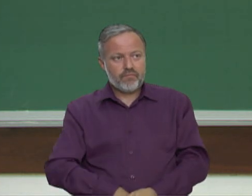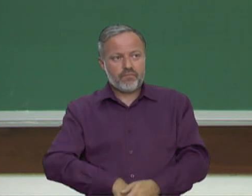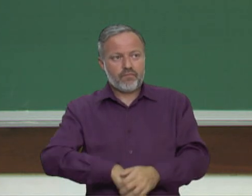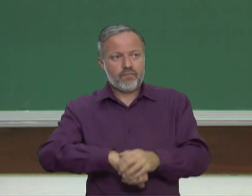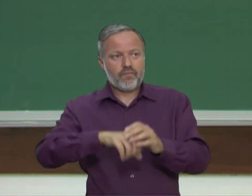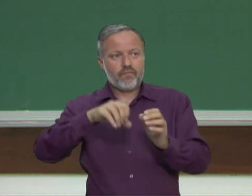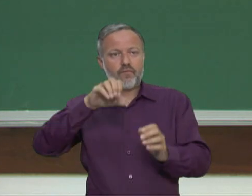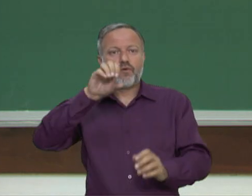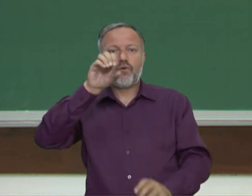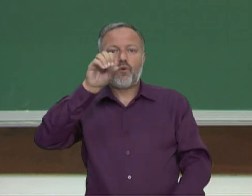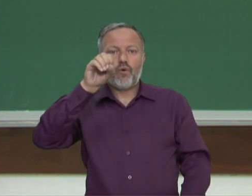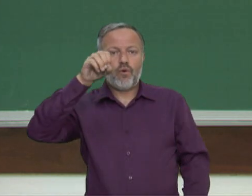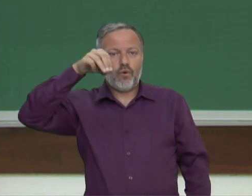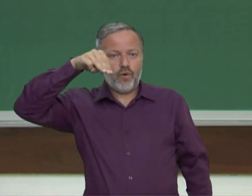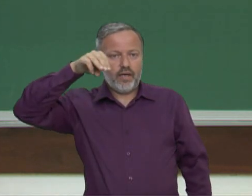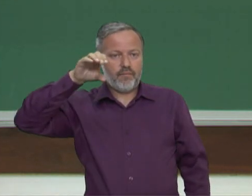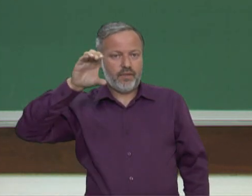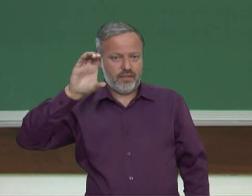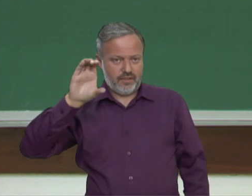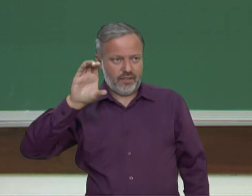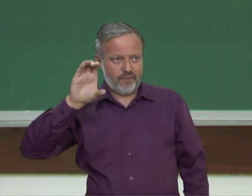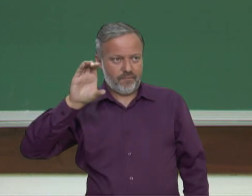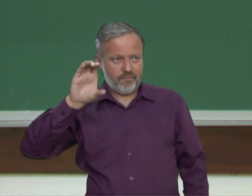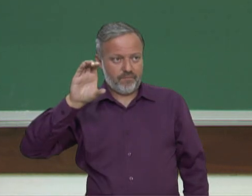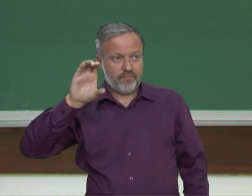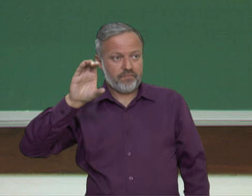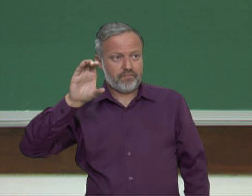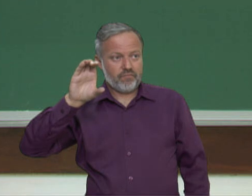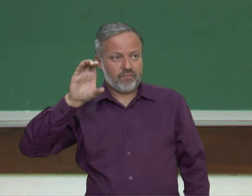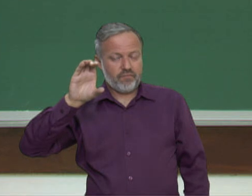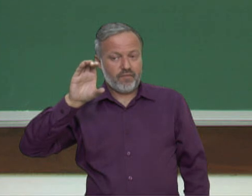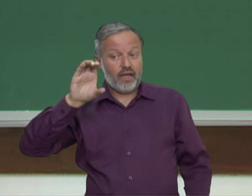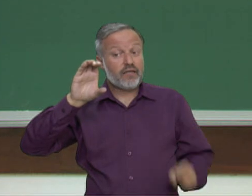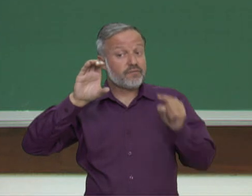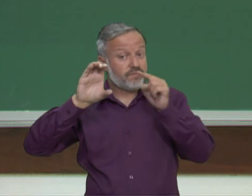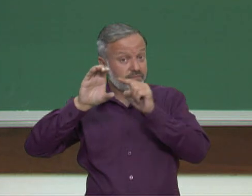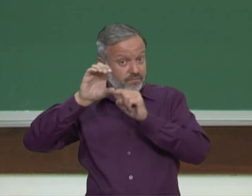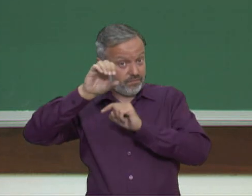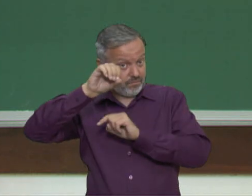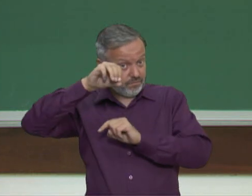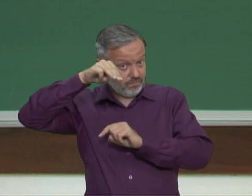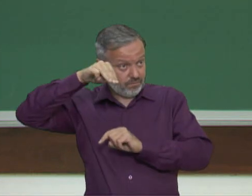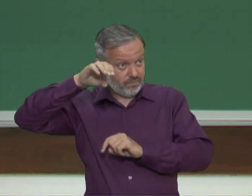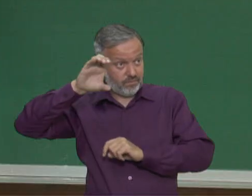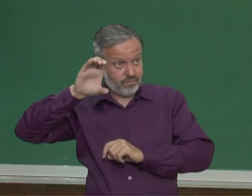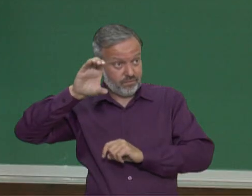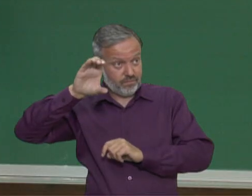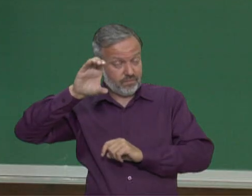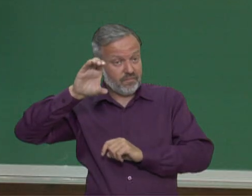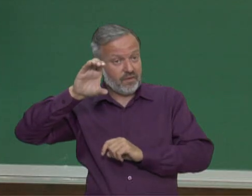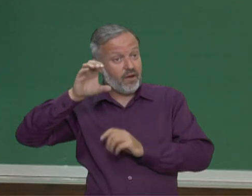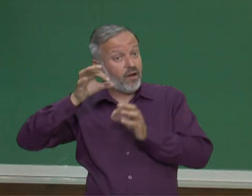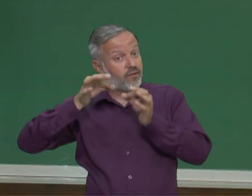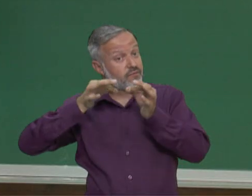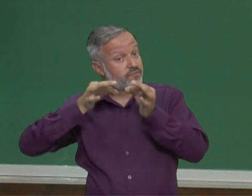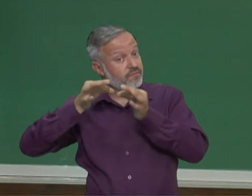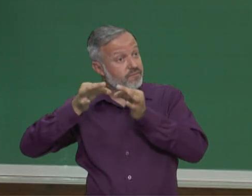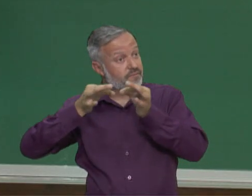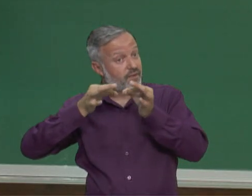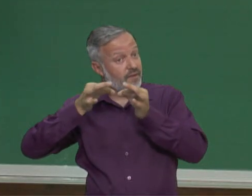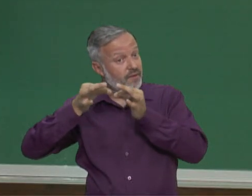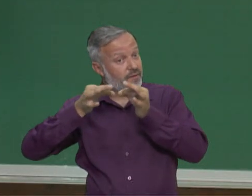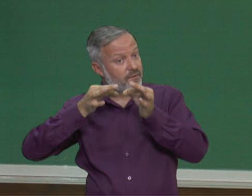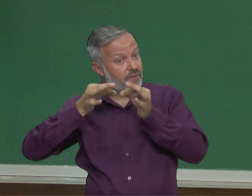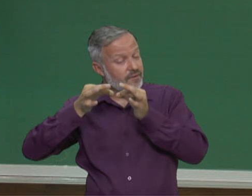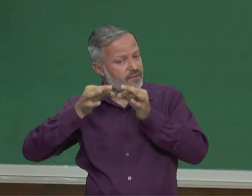Comércio, conhecido como a OMC, tá? Enquanto esse órgão está ali, né, proposto estar ali, para poder